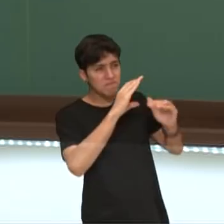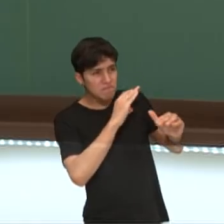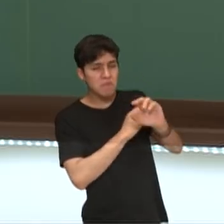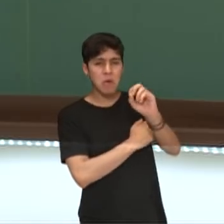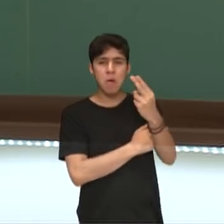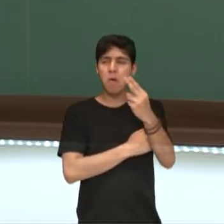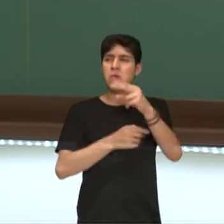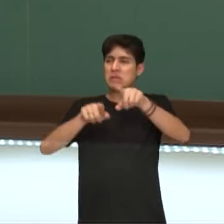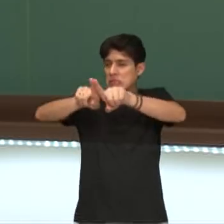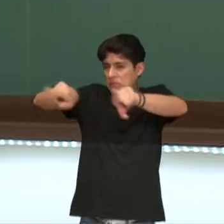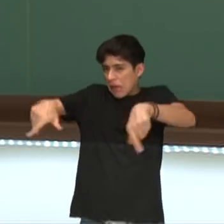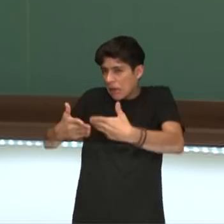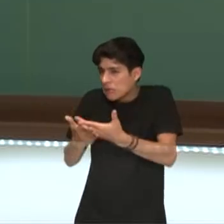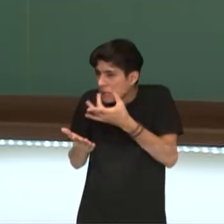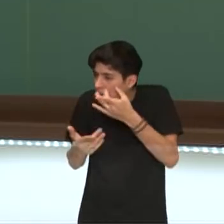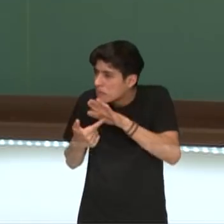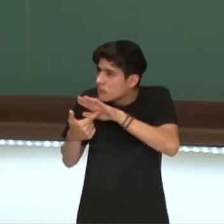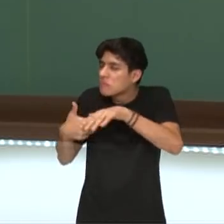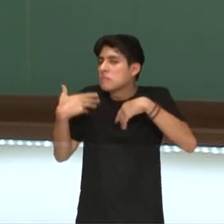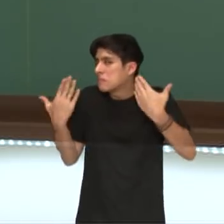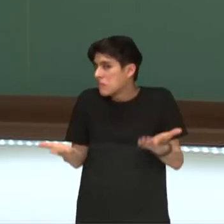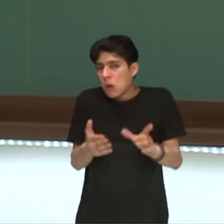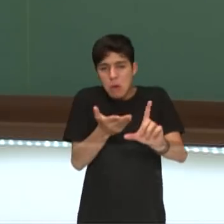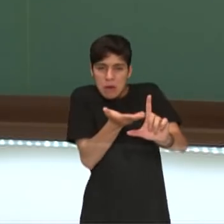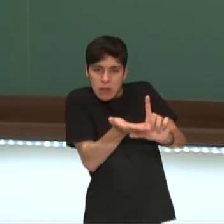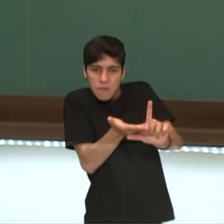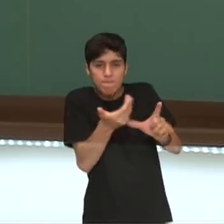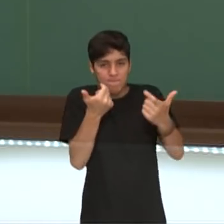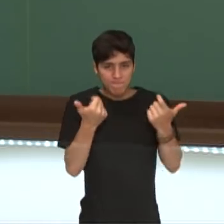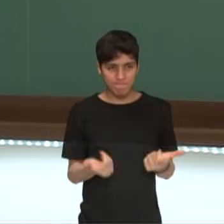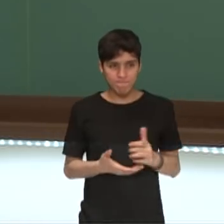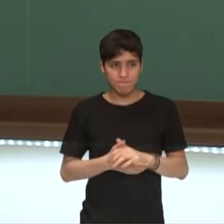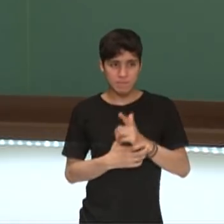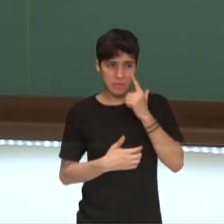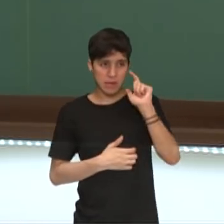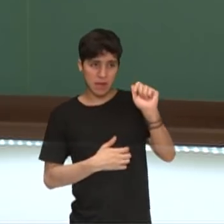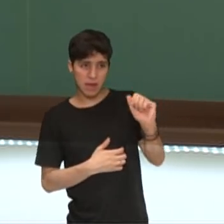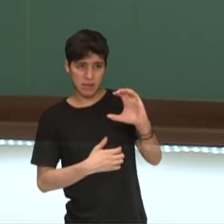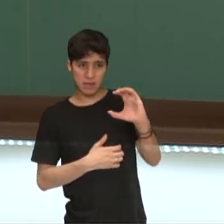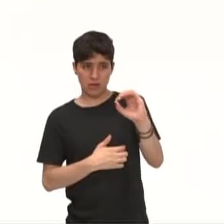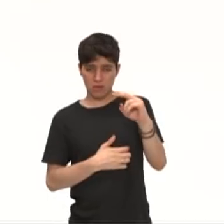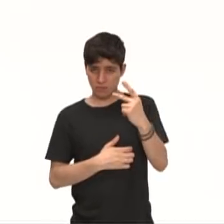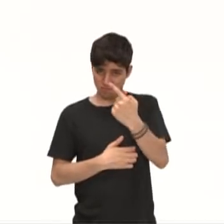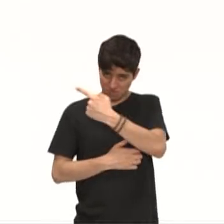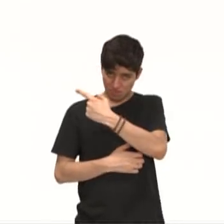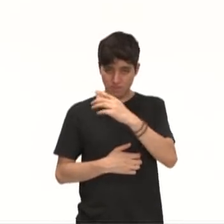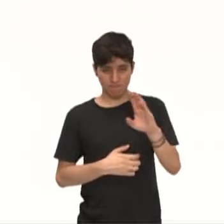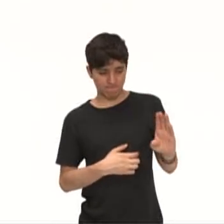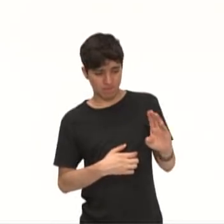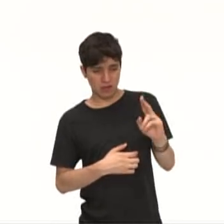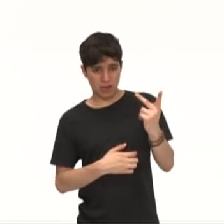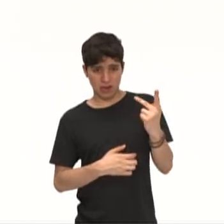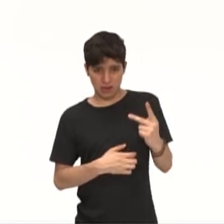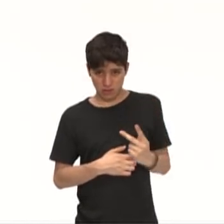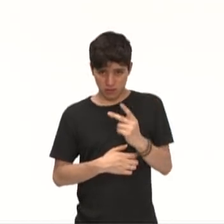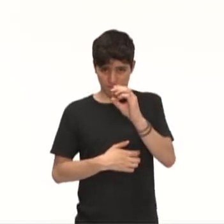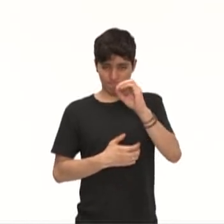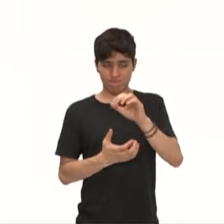né? Então nós temos lá, letra A, o CO2, letra B, o